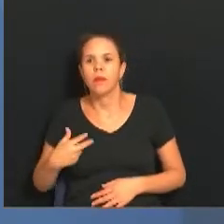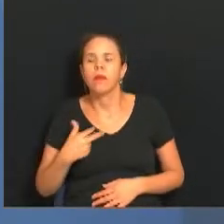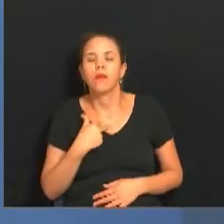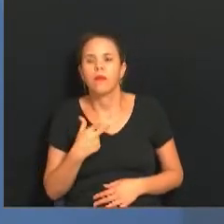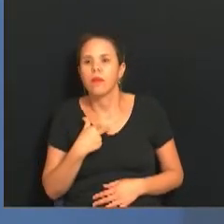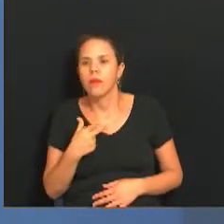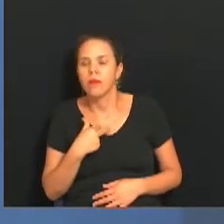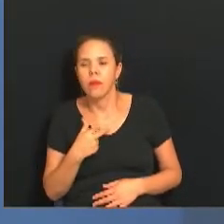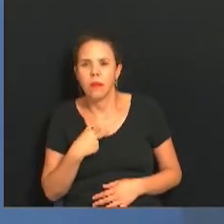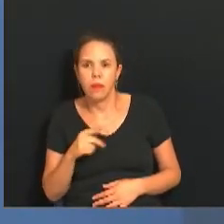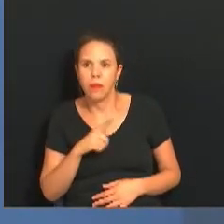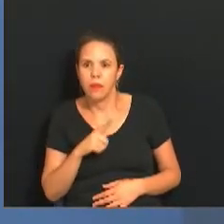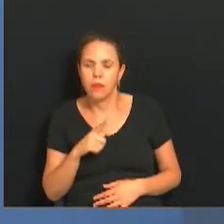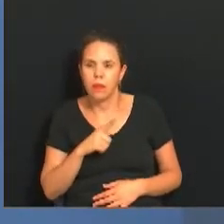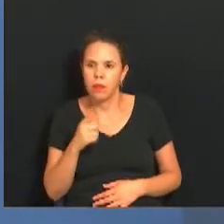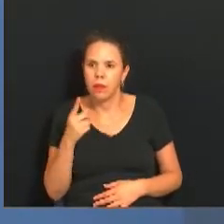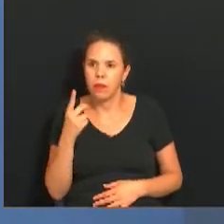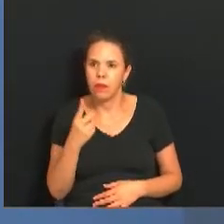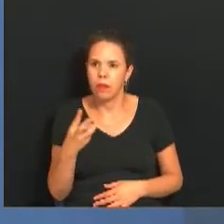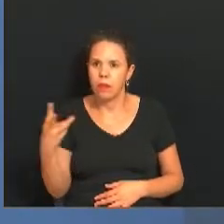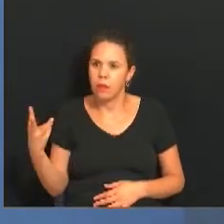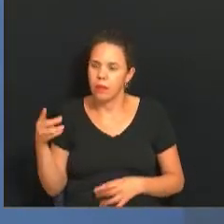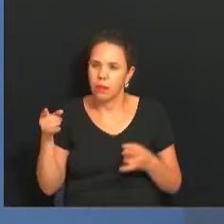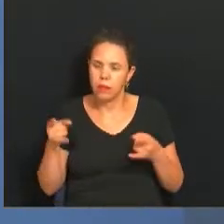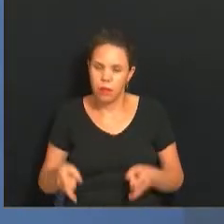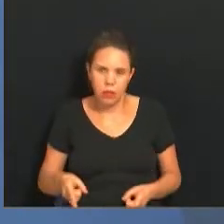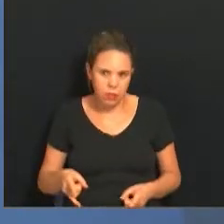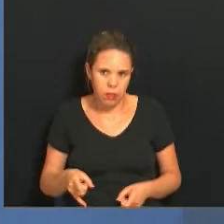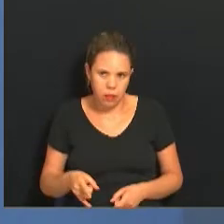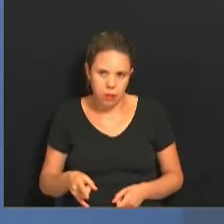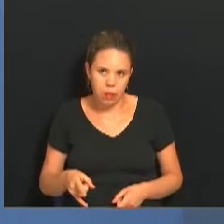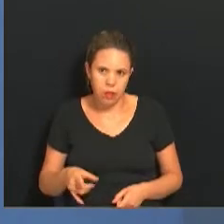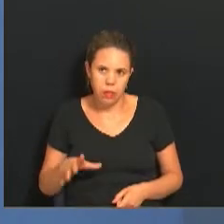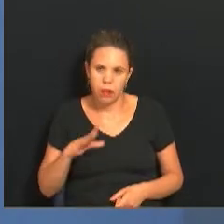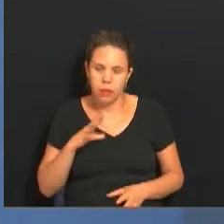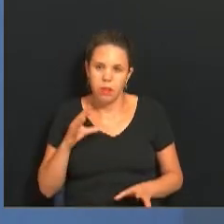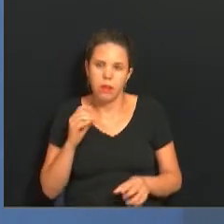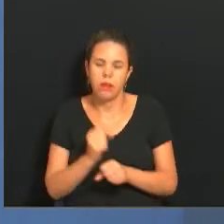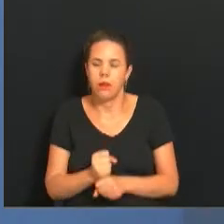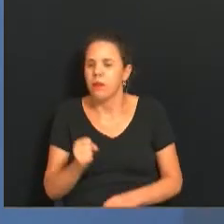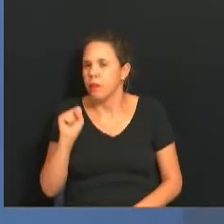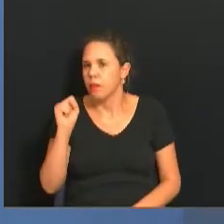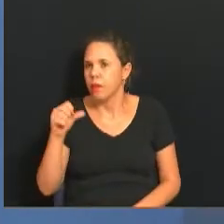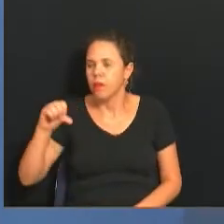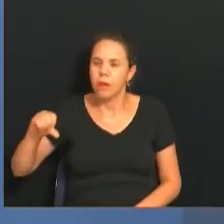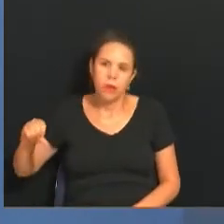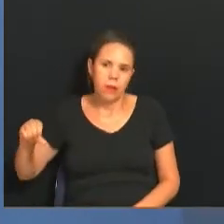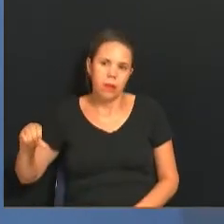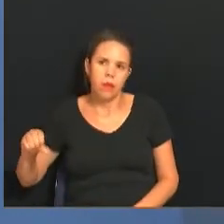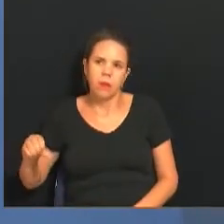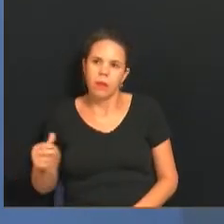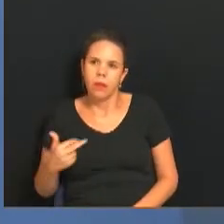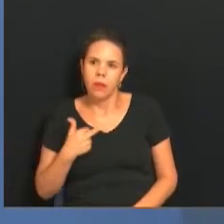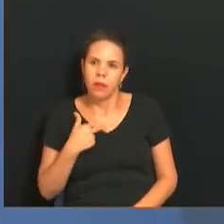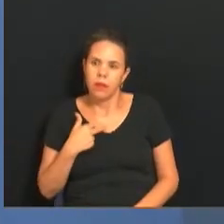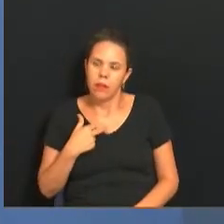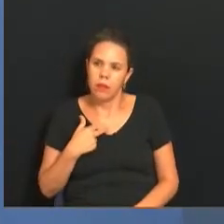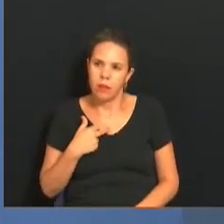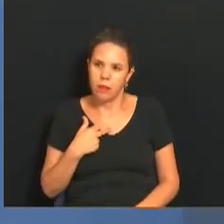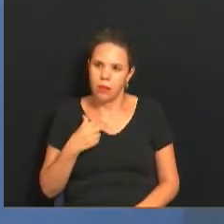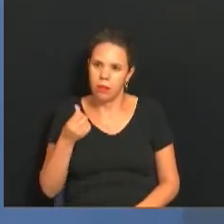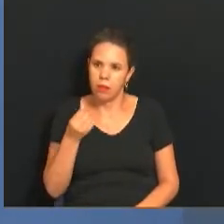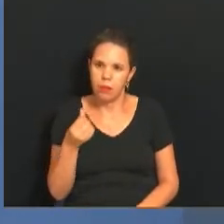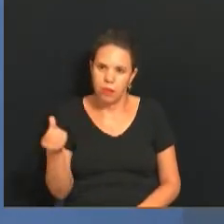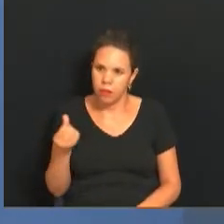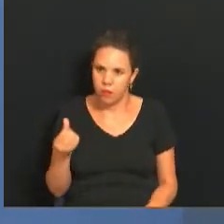Nós temos 133 leitos na cidade, dos quais 89 têm pacientes, sendo